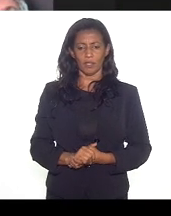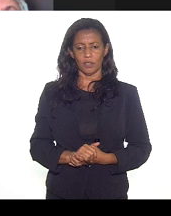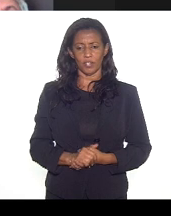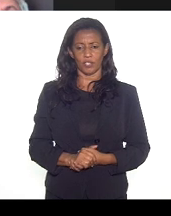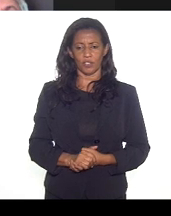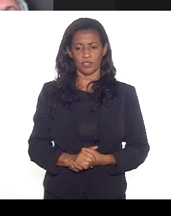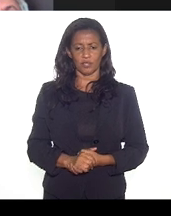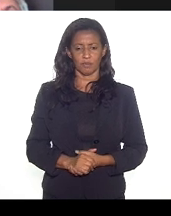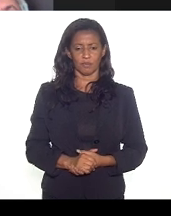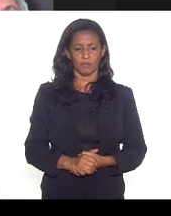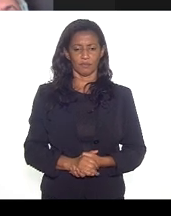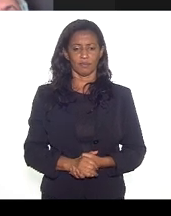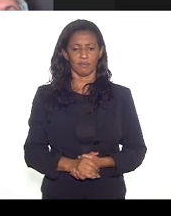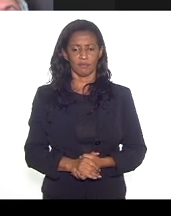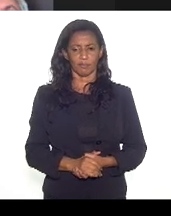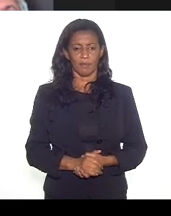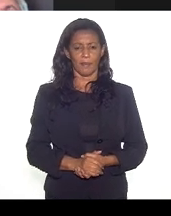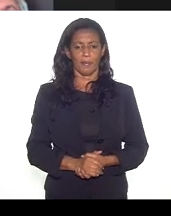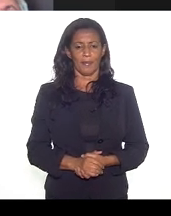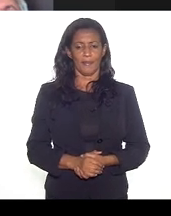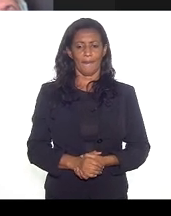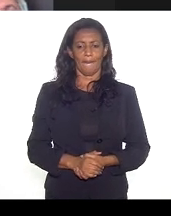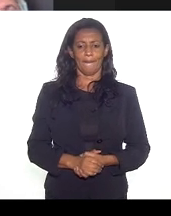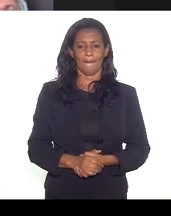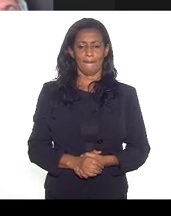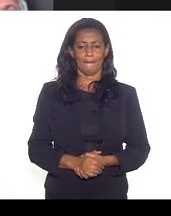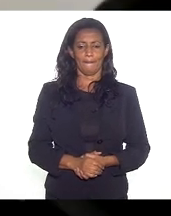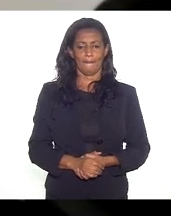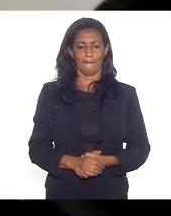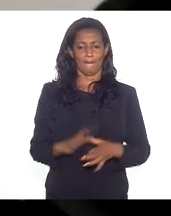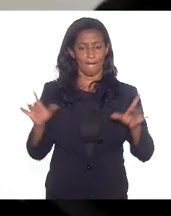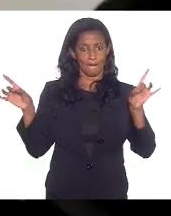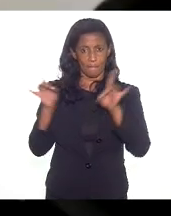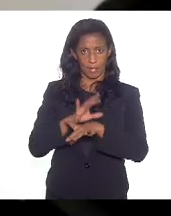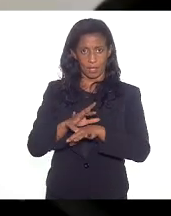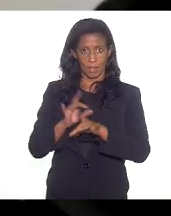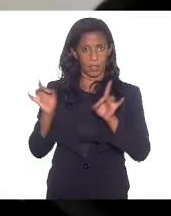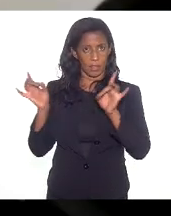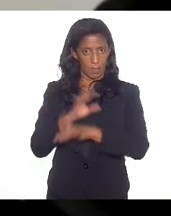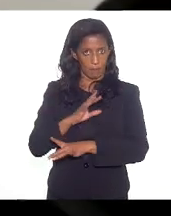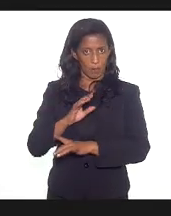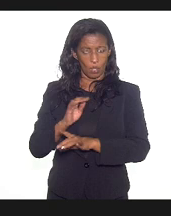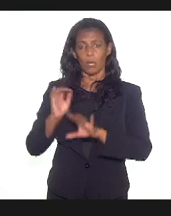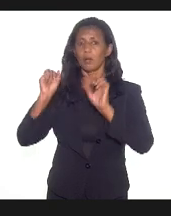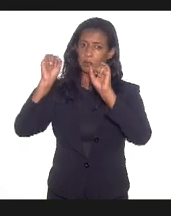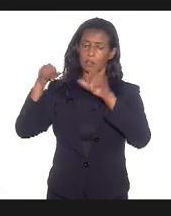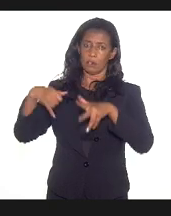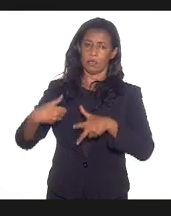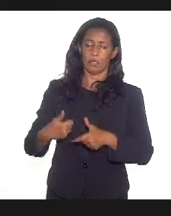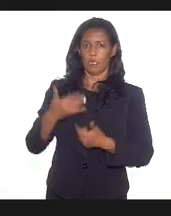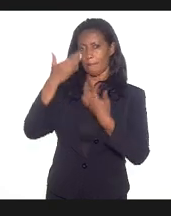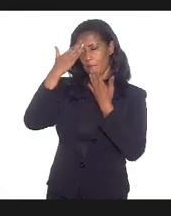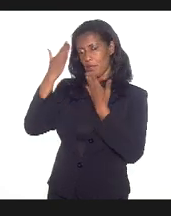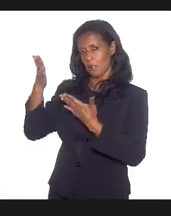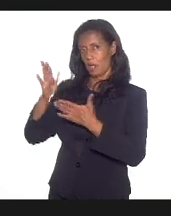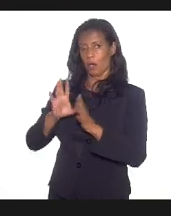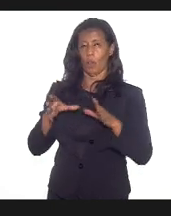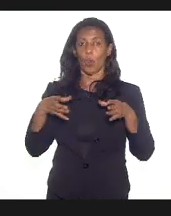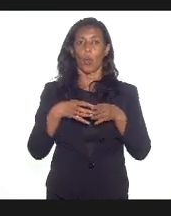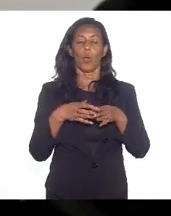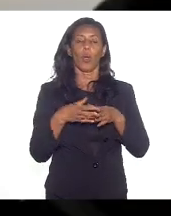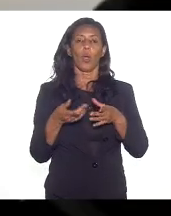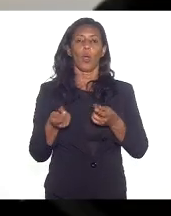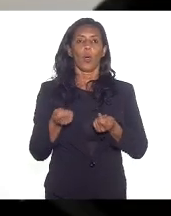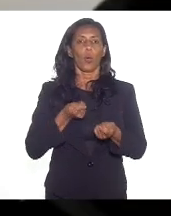Ok. Terminaste, Marcelo? Sim, Presidente. Obrigado. Pela Comissão de